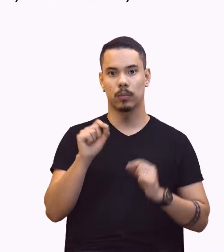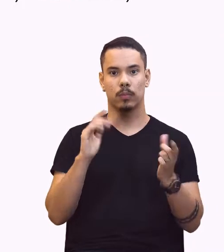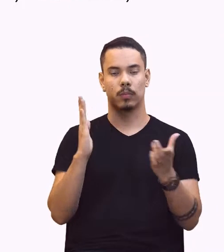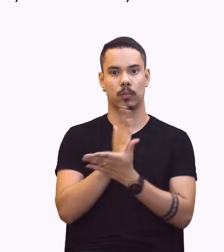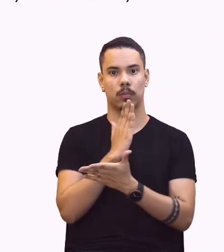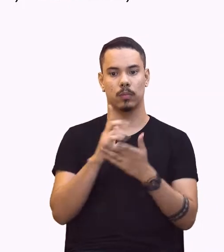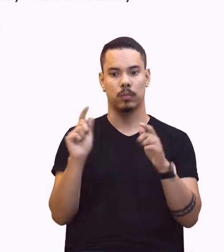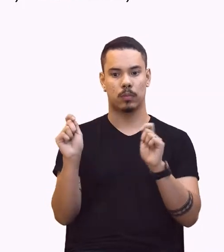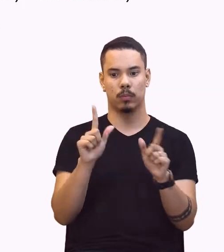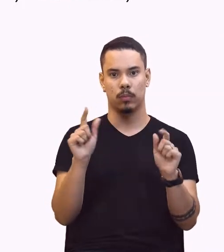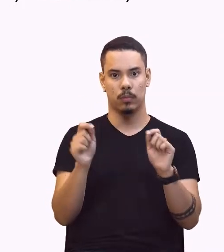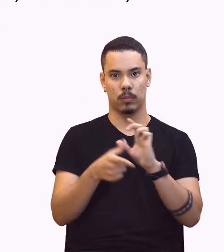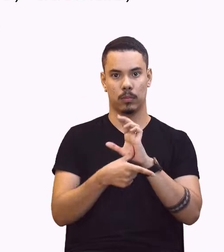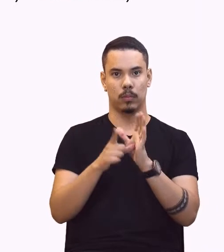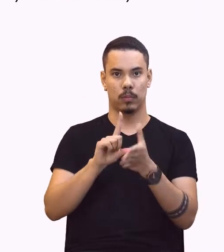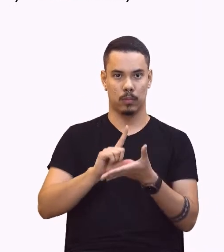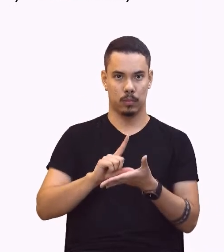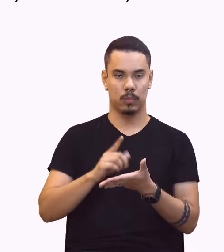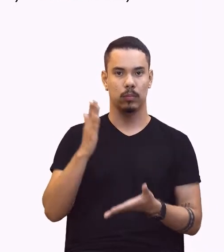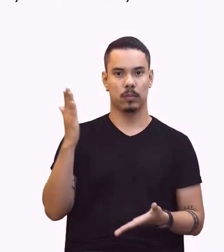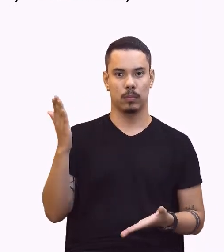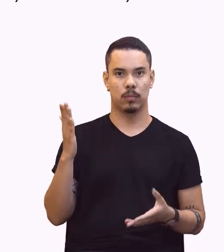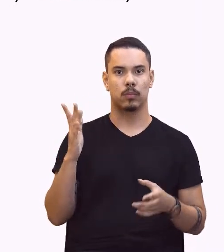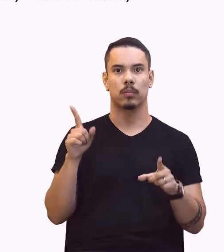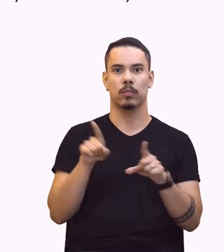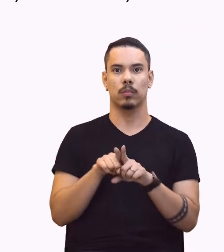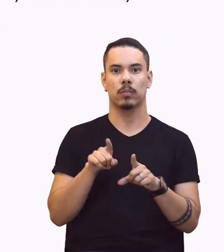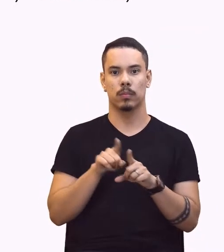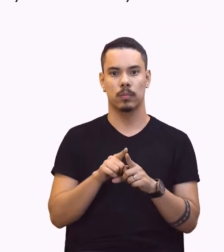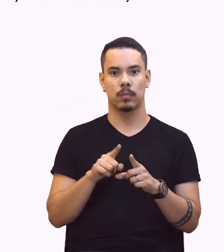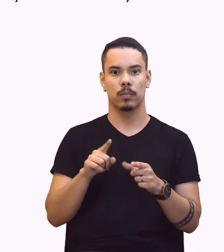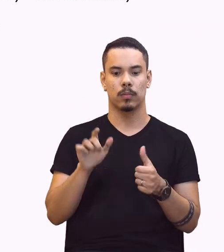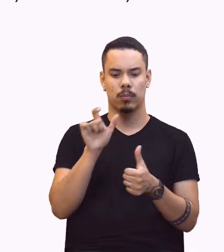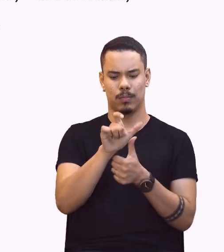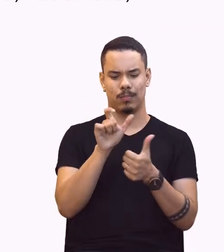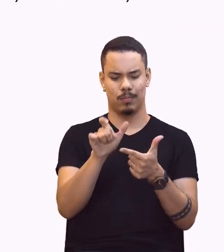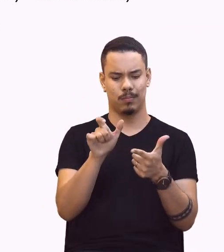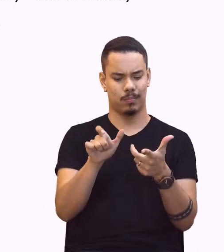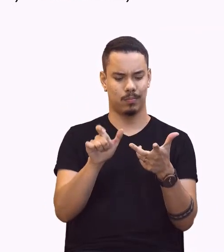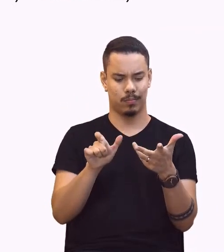atrás, epicurismo, estoicismo,